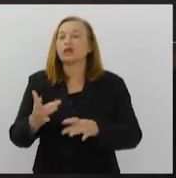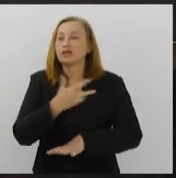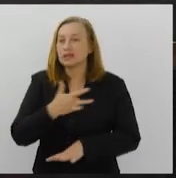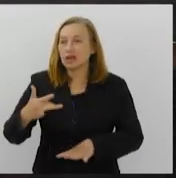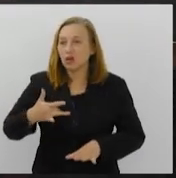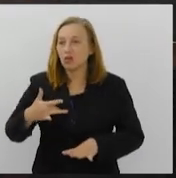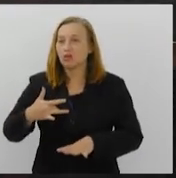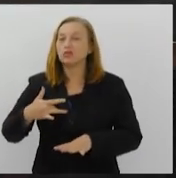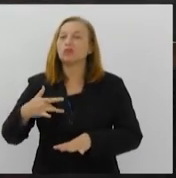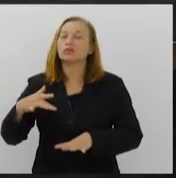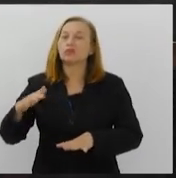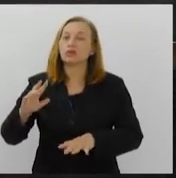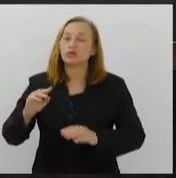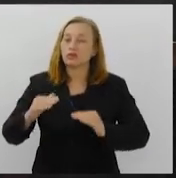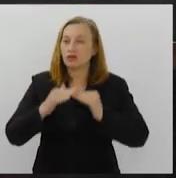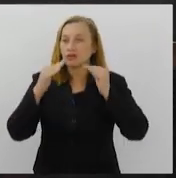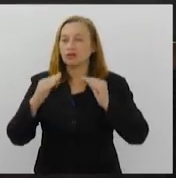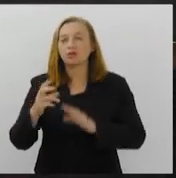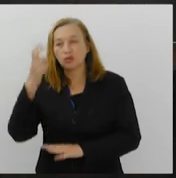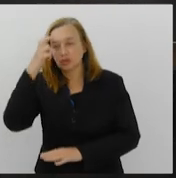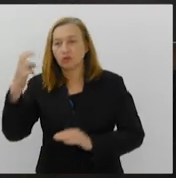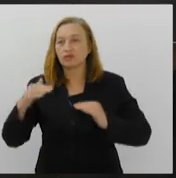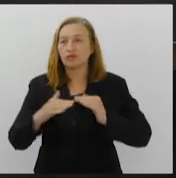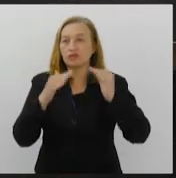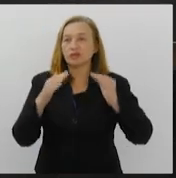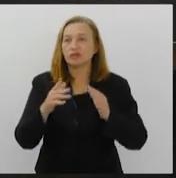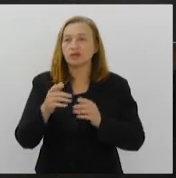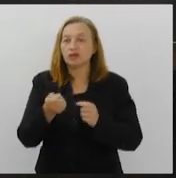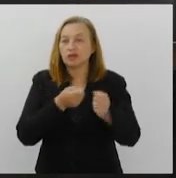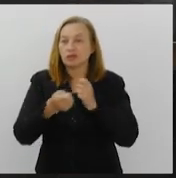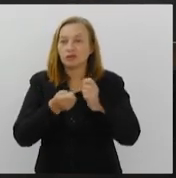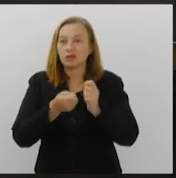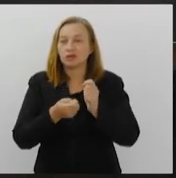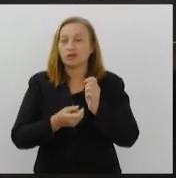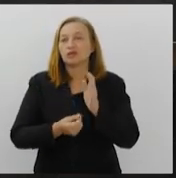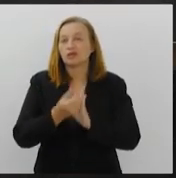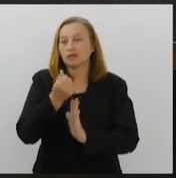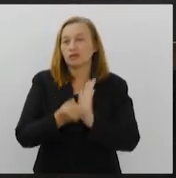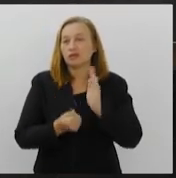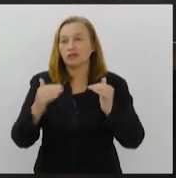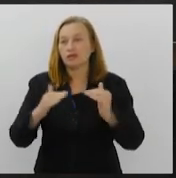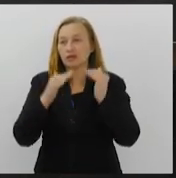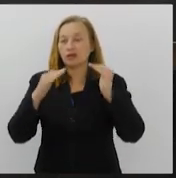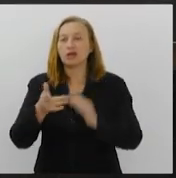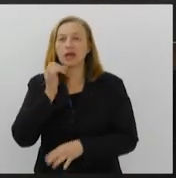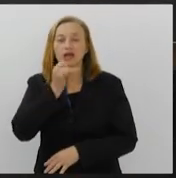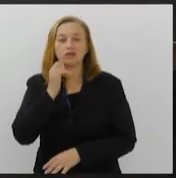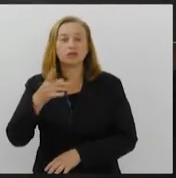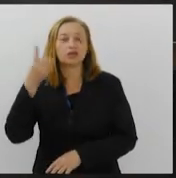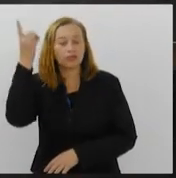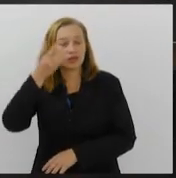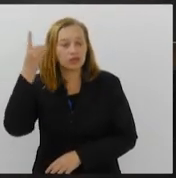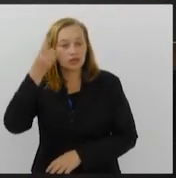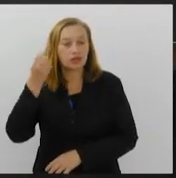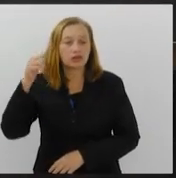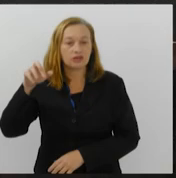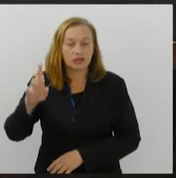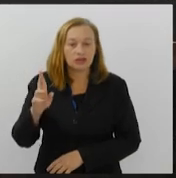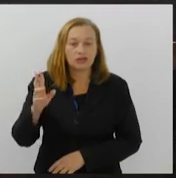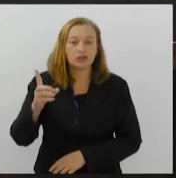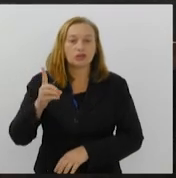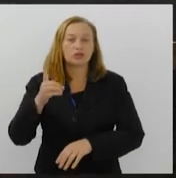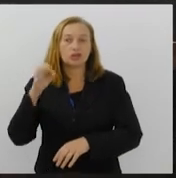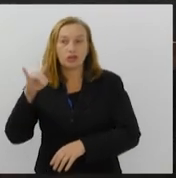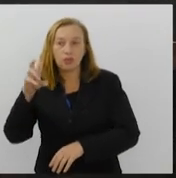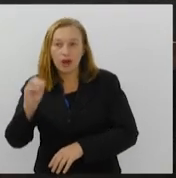favorável, Cultura favorável, Orçamento, Finanças, Fiscalização Financeira e Controle favorável. Relatores, deputados Rosenberg Reis, doutor